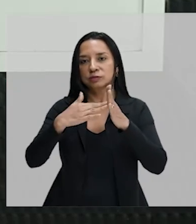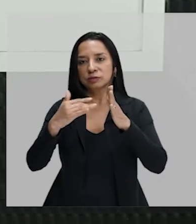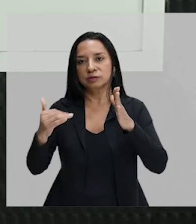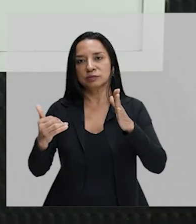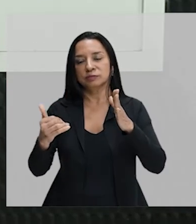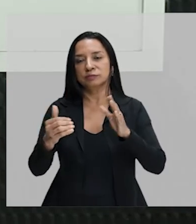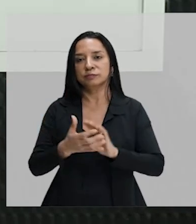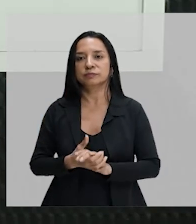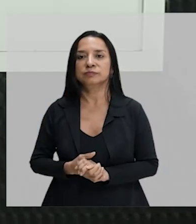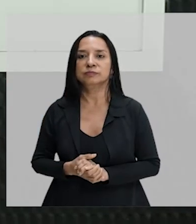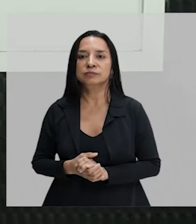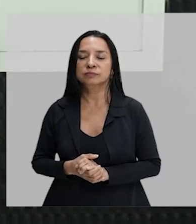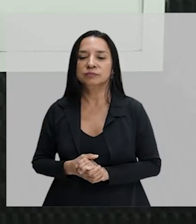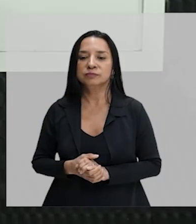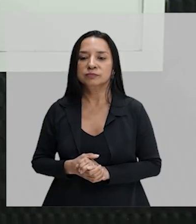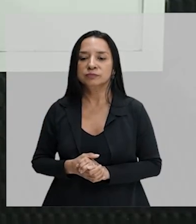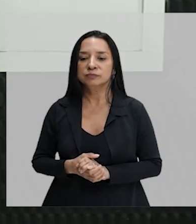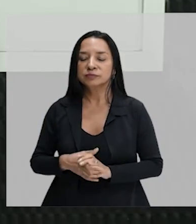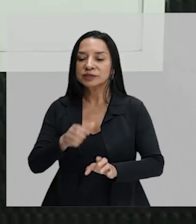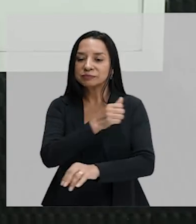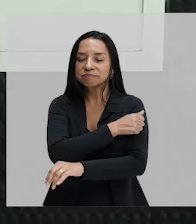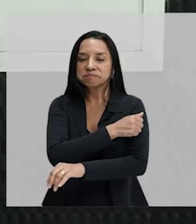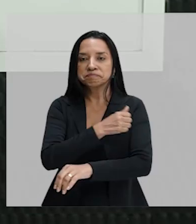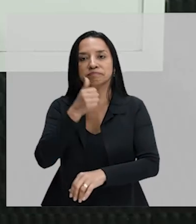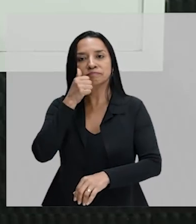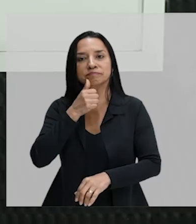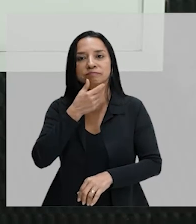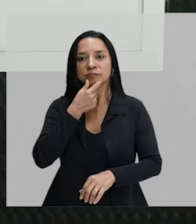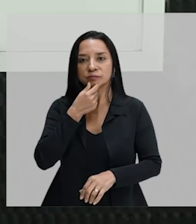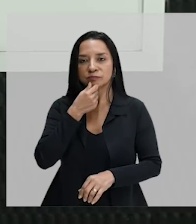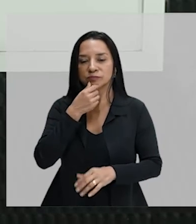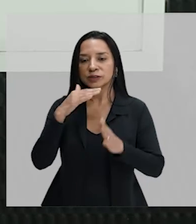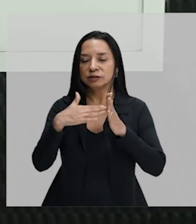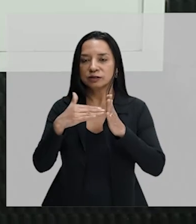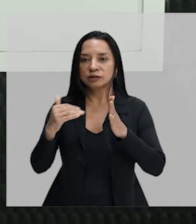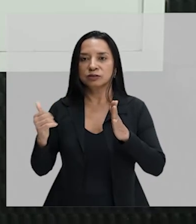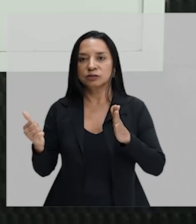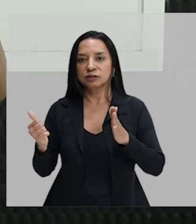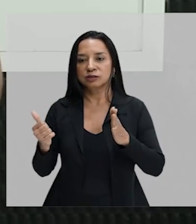Então, senhores, senhoras, meus alunos, tá? A